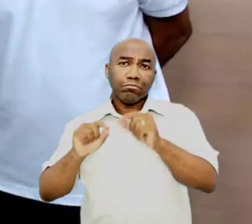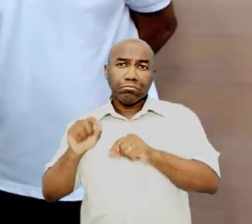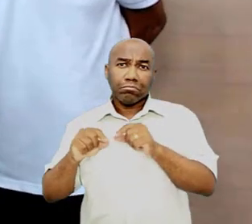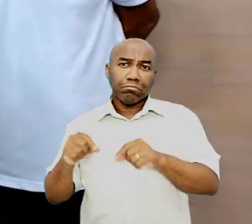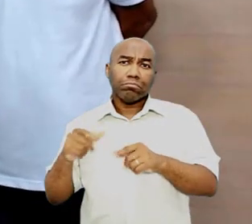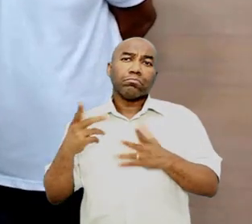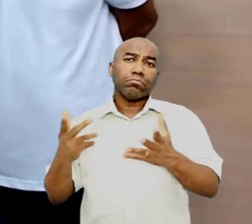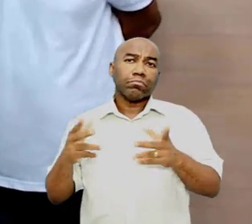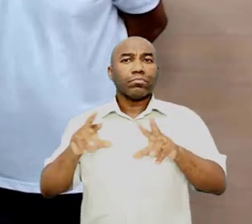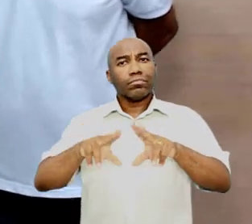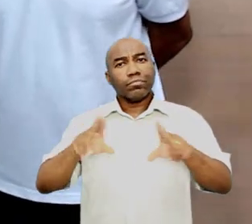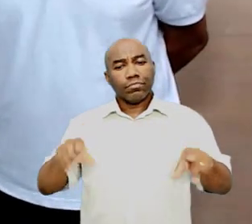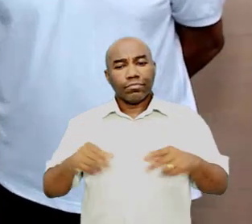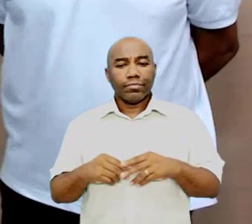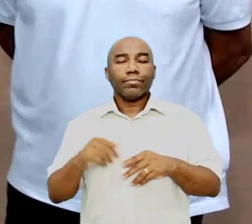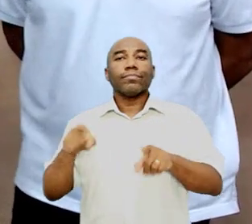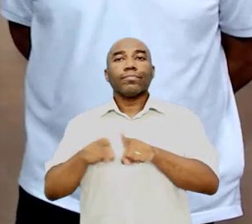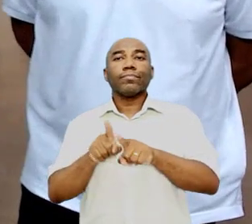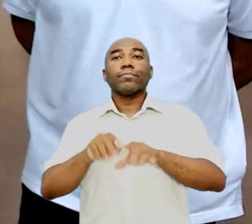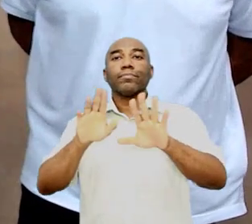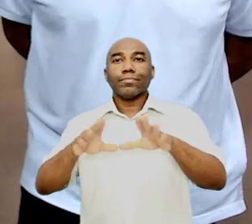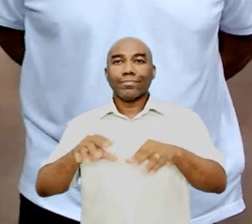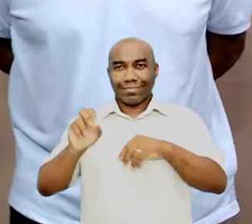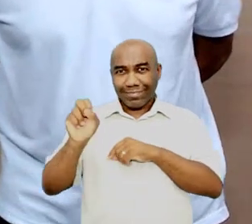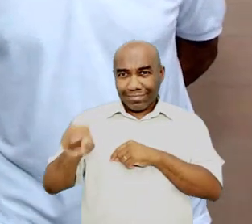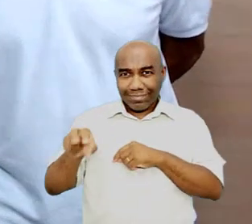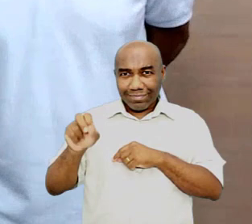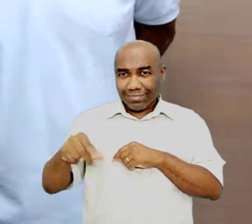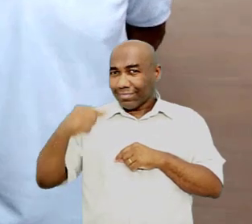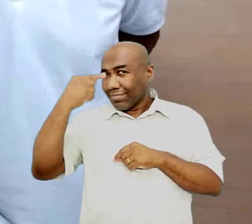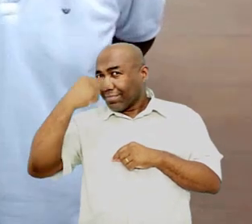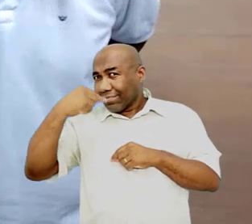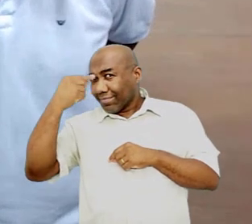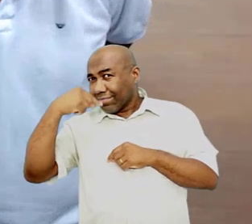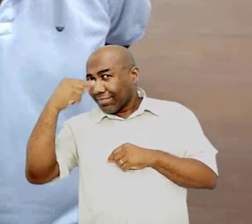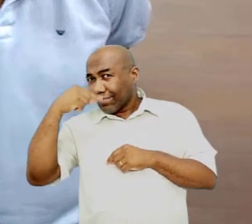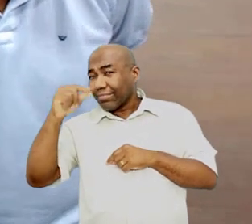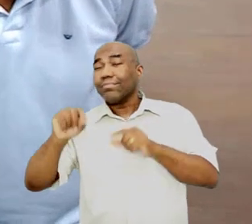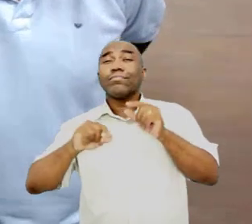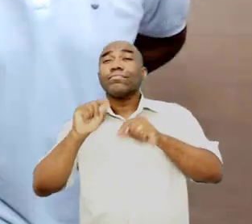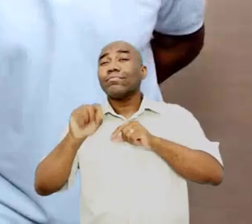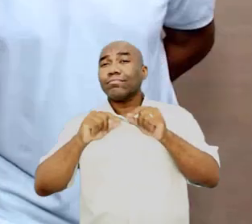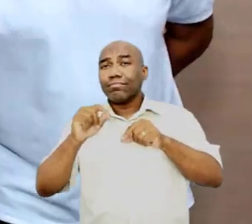Certo? Vírus da gripe. O vírus da gripe, ela tem afinidade